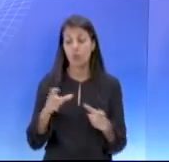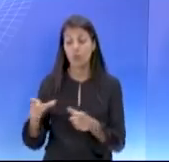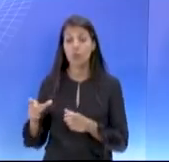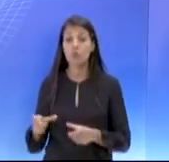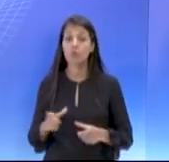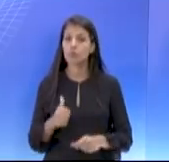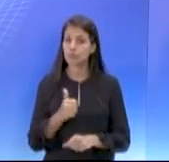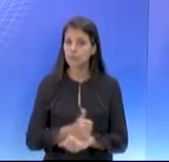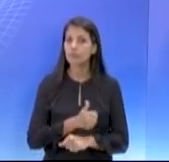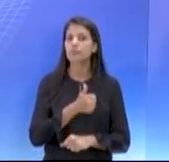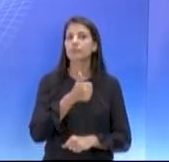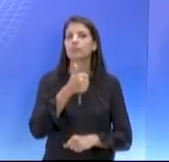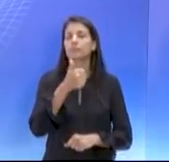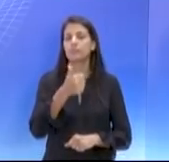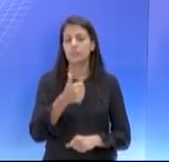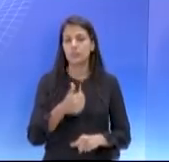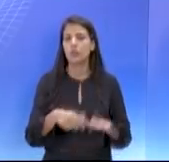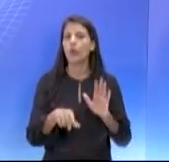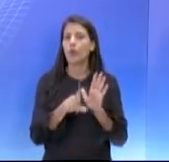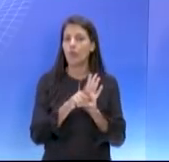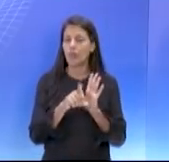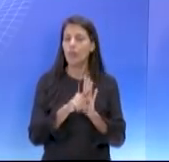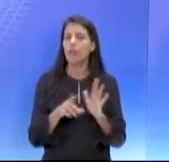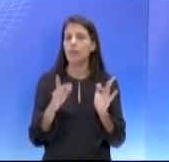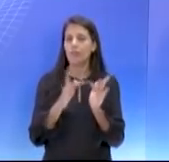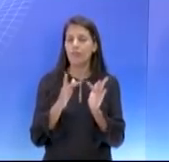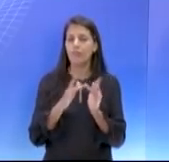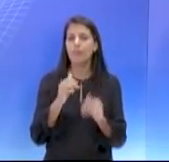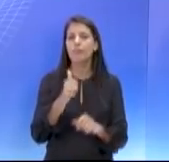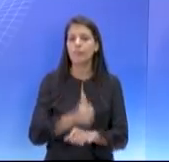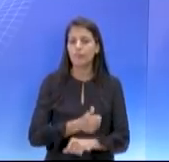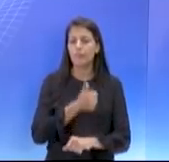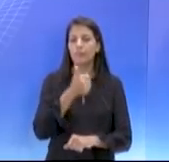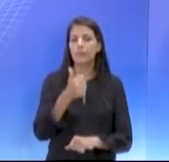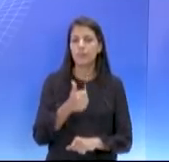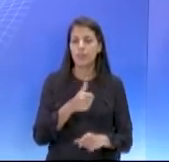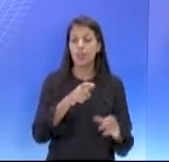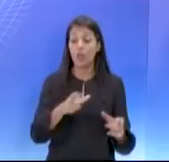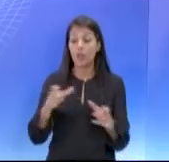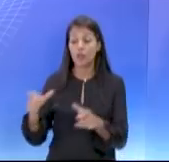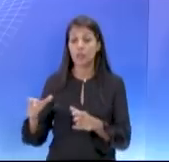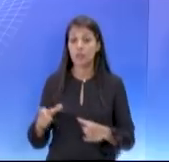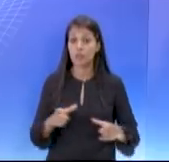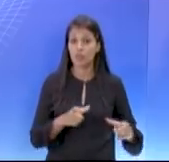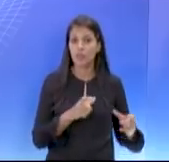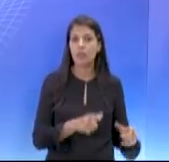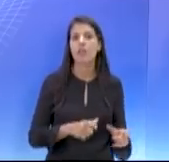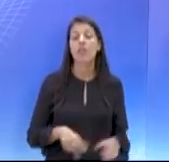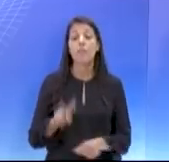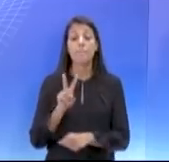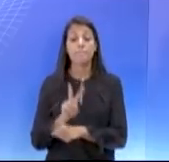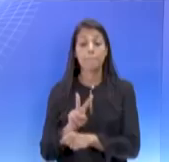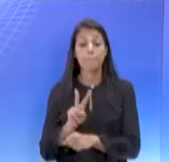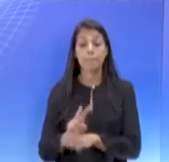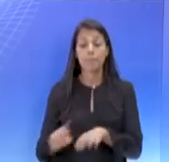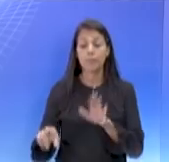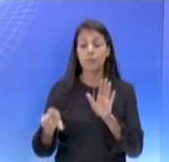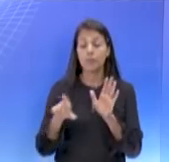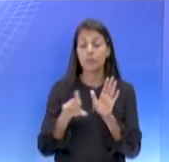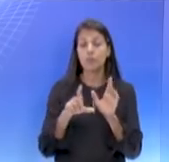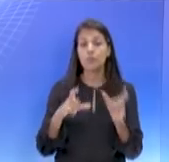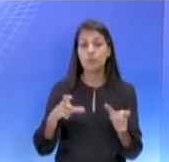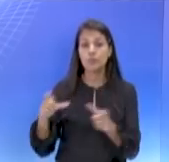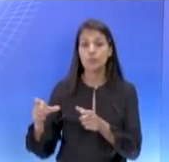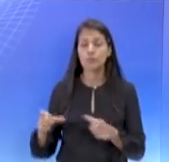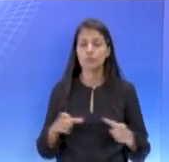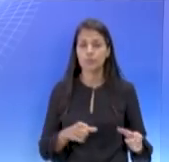cultural. É isso que essa lei, é isso que essa norma está querendo proteger, o espaço e a sobrevivência cultural. Vamos para a próxima